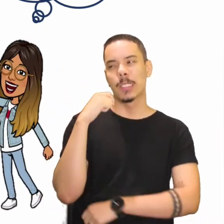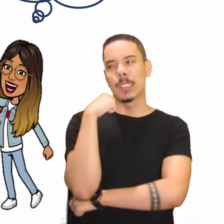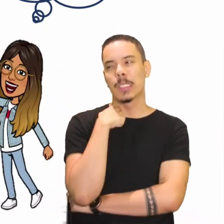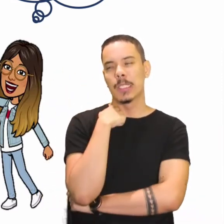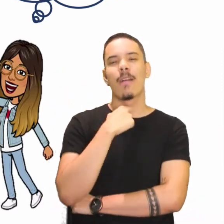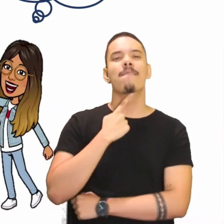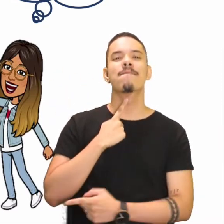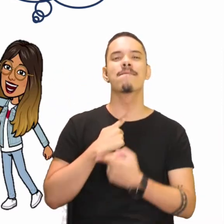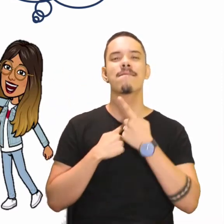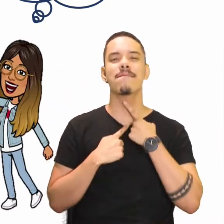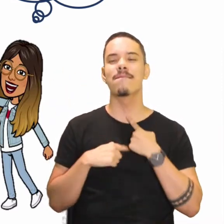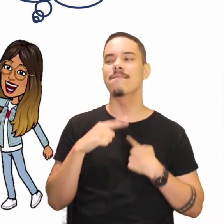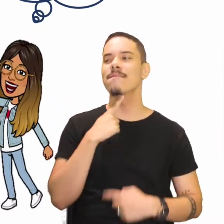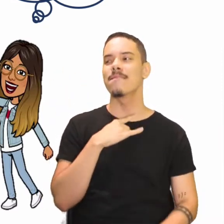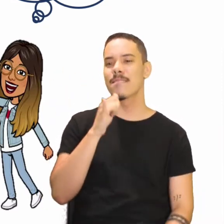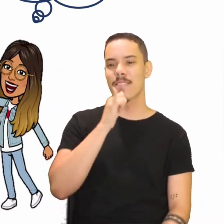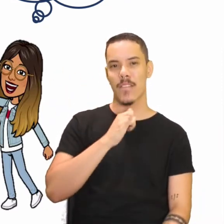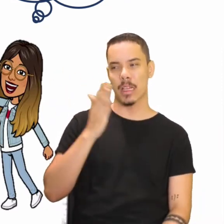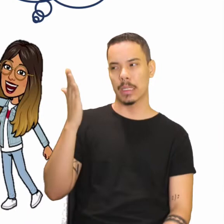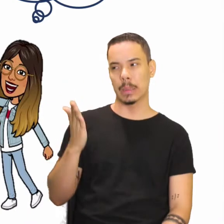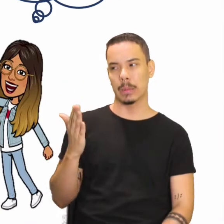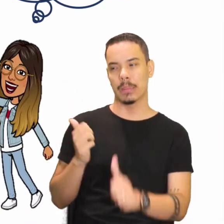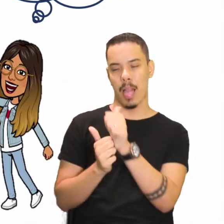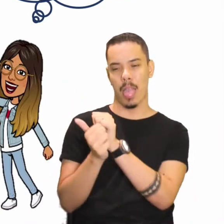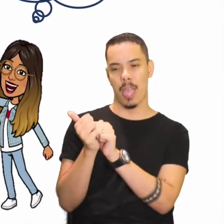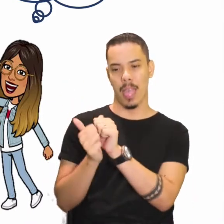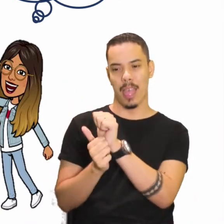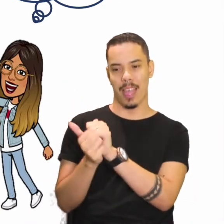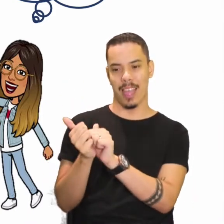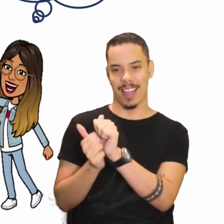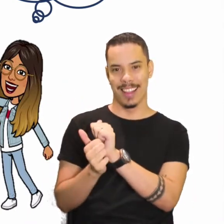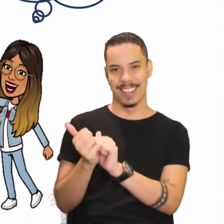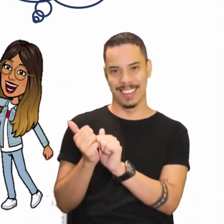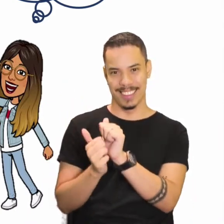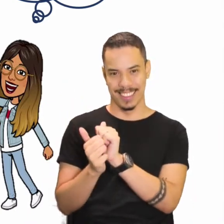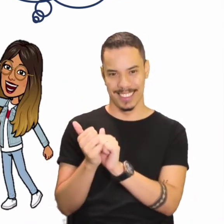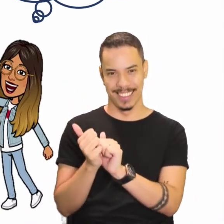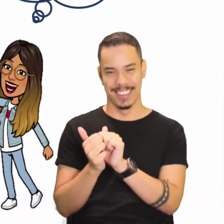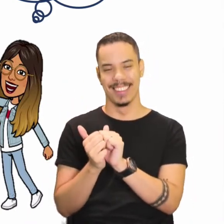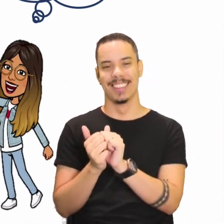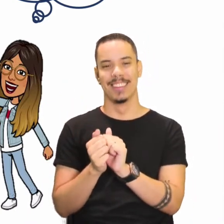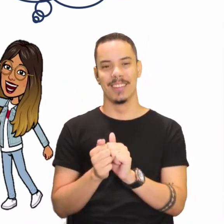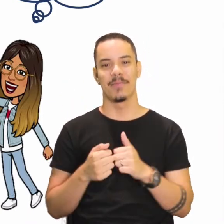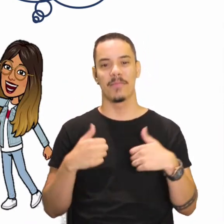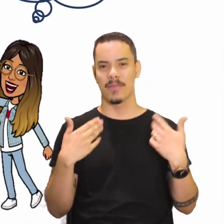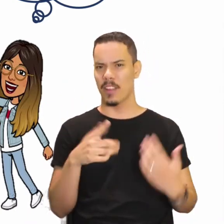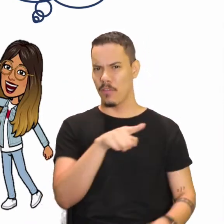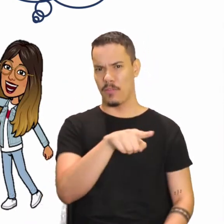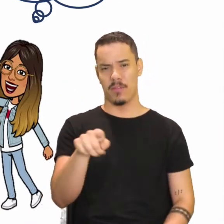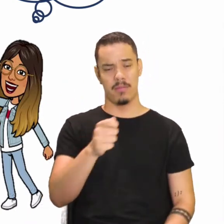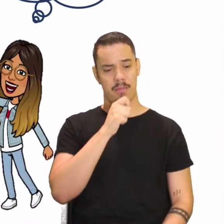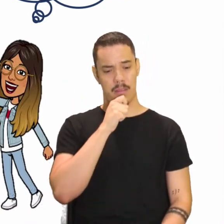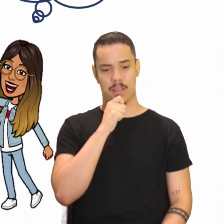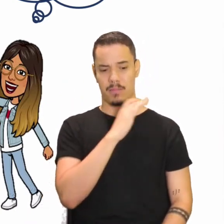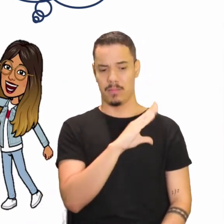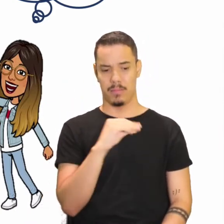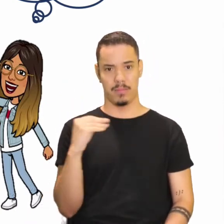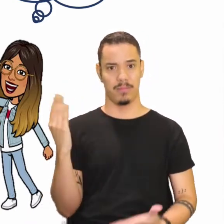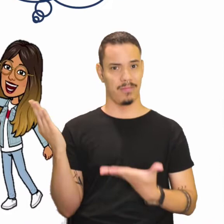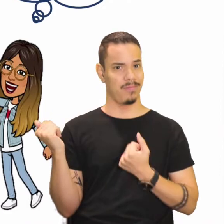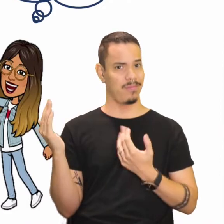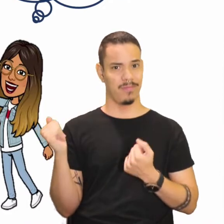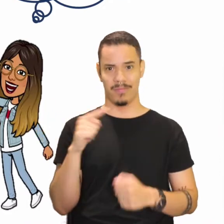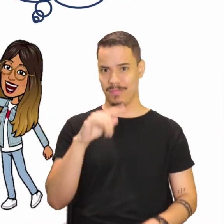estou com vontade, né? Está com vontade de ficar com a pessoa. Então, vamos lá. Mas vocês são jovens demais, aí não